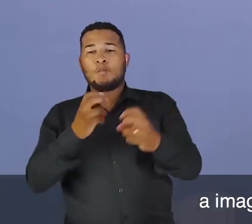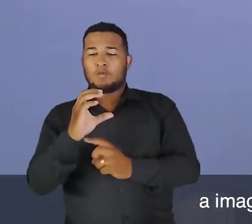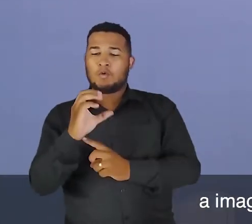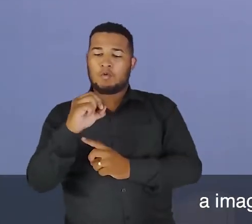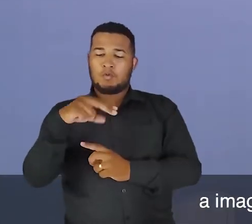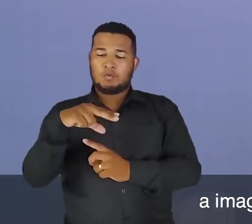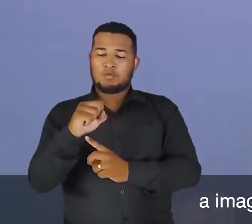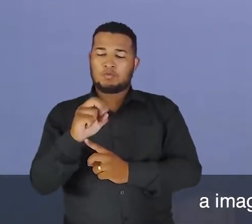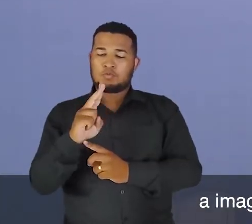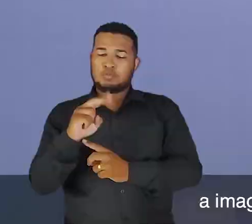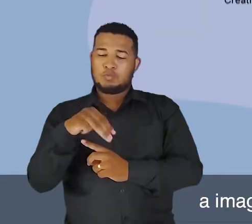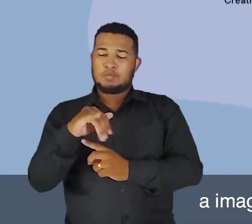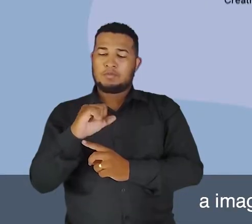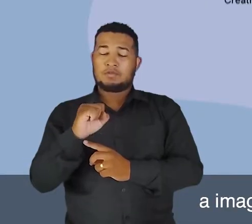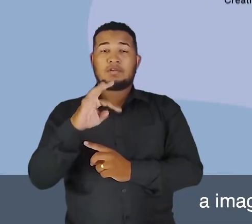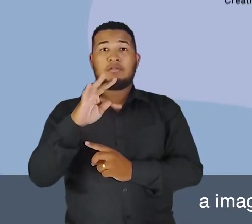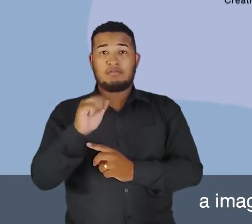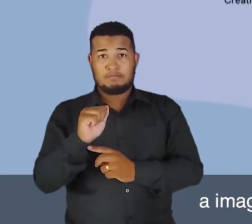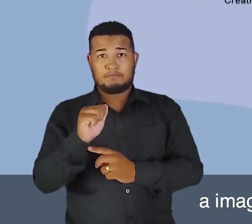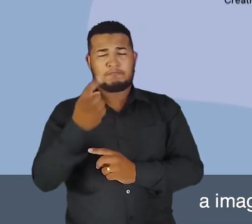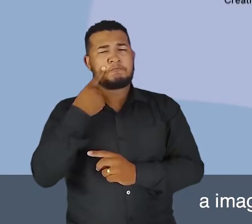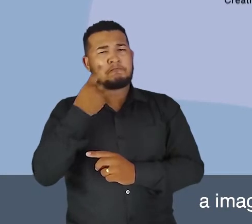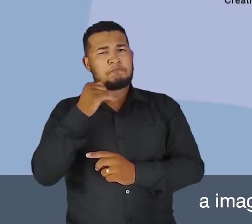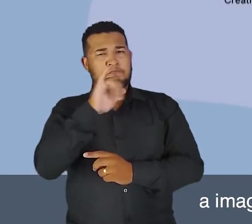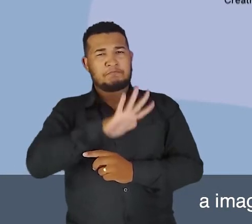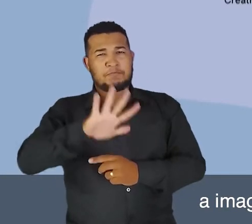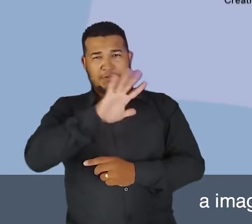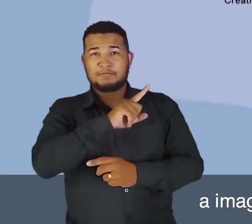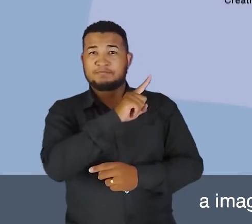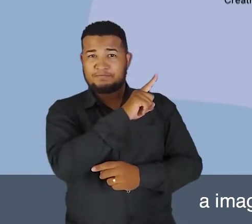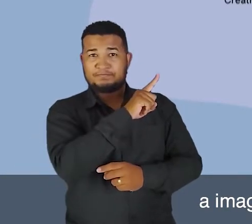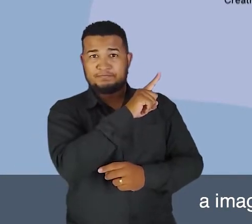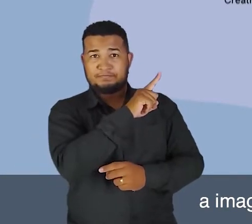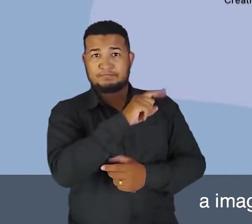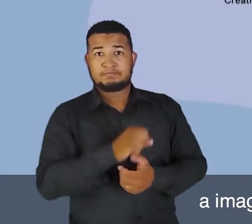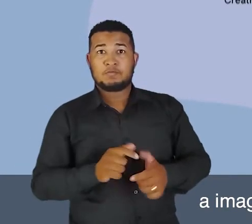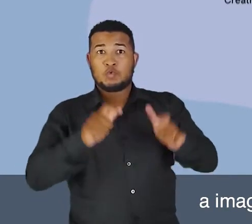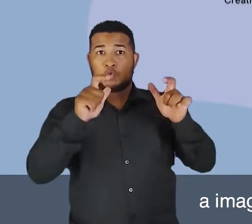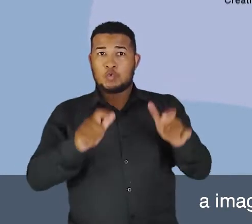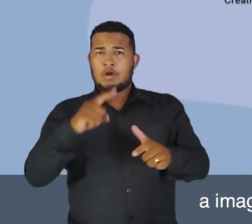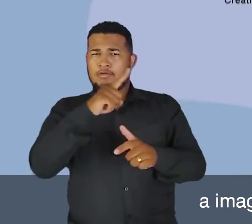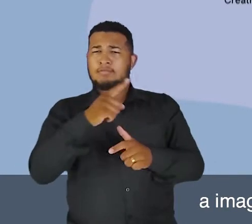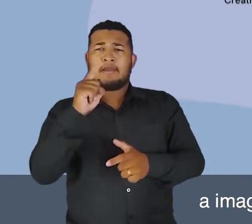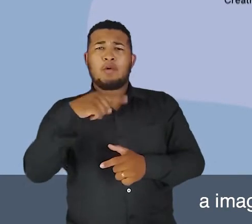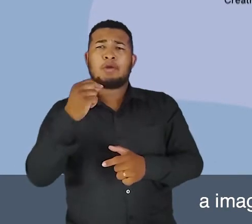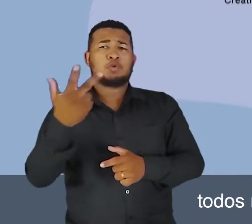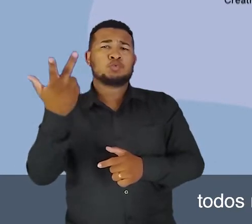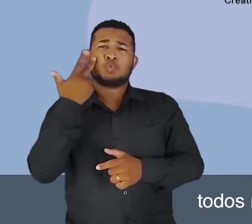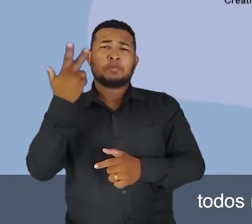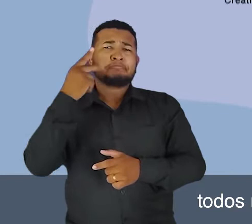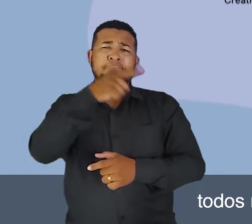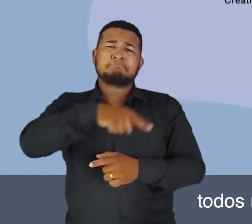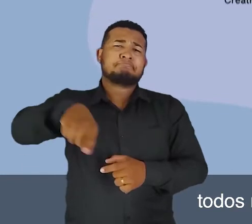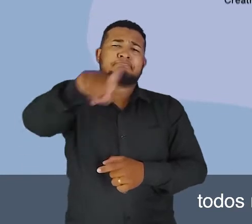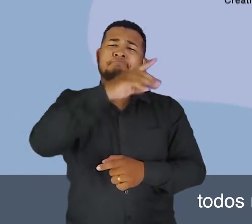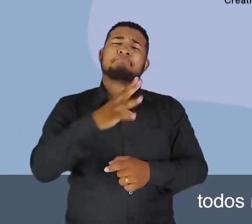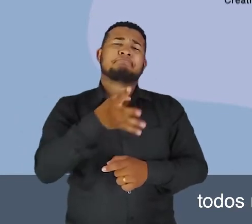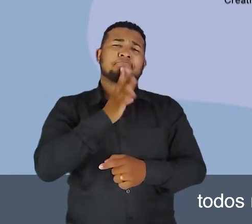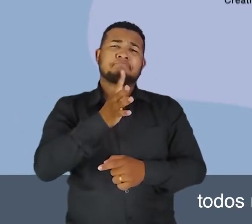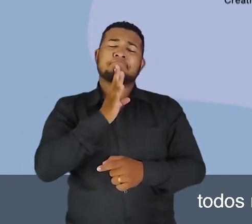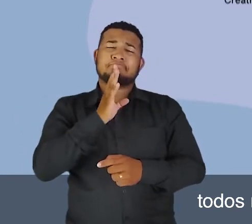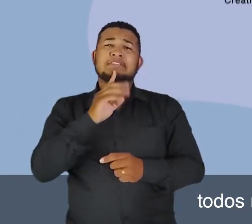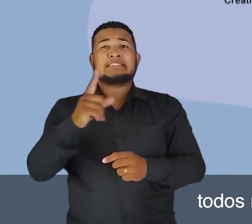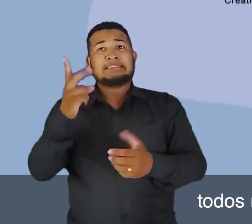observassem a imagem seguinte. Observem, esse local é algo muito comum para todos nós, pelo menos com